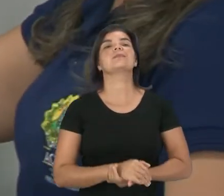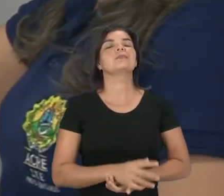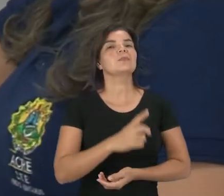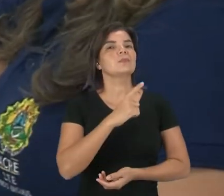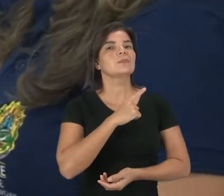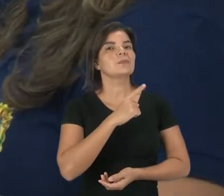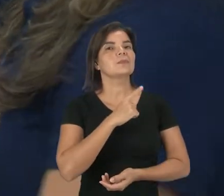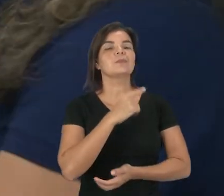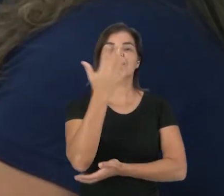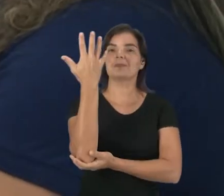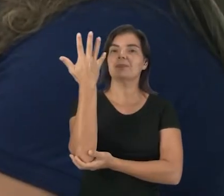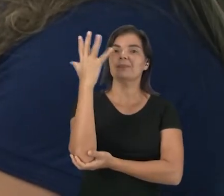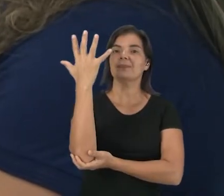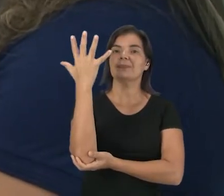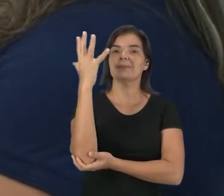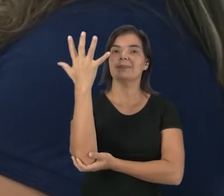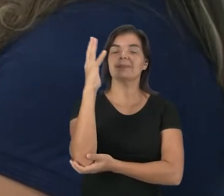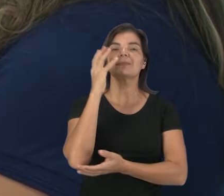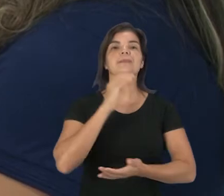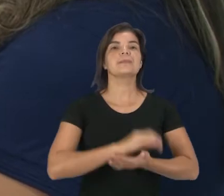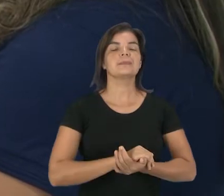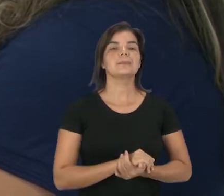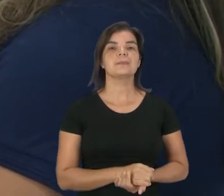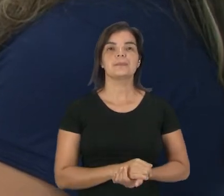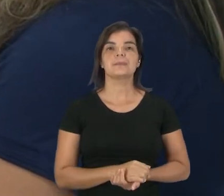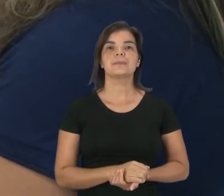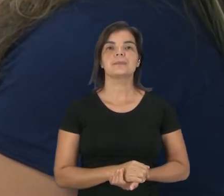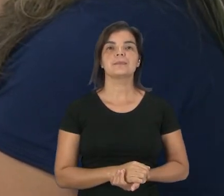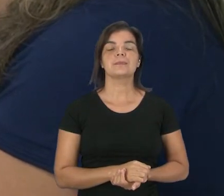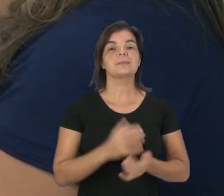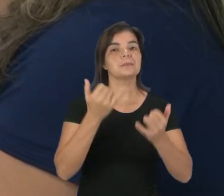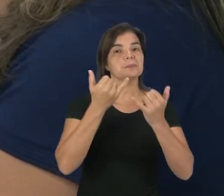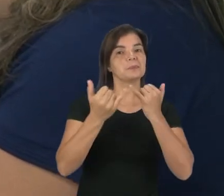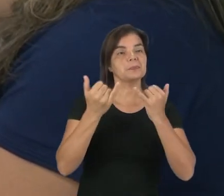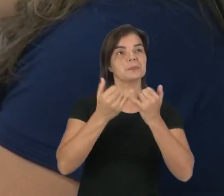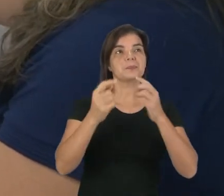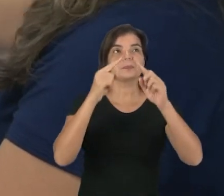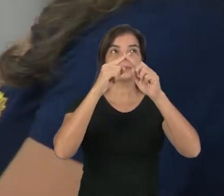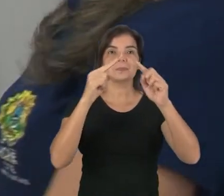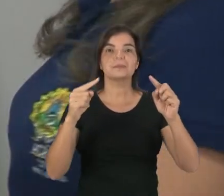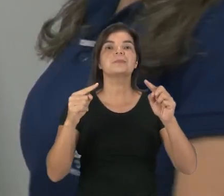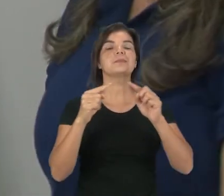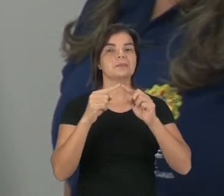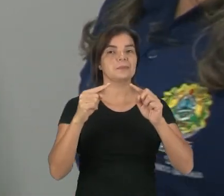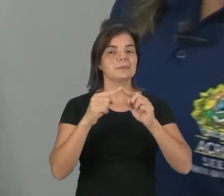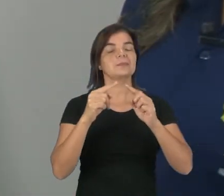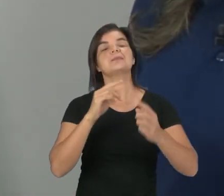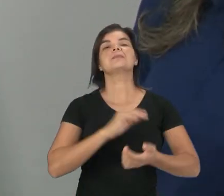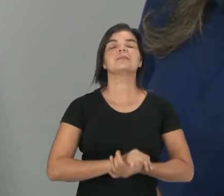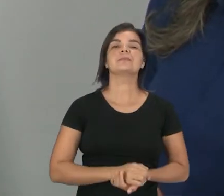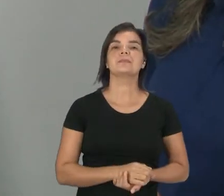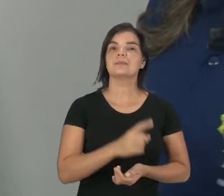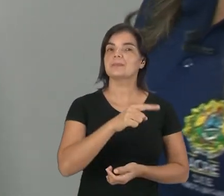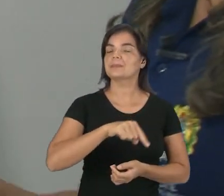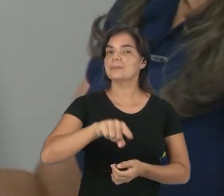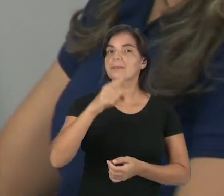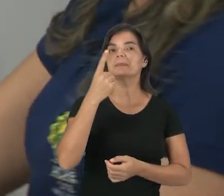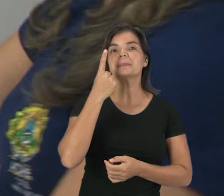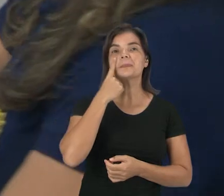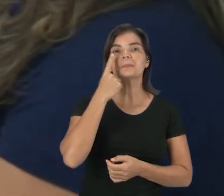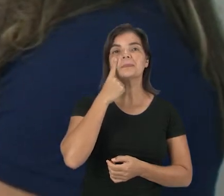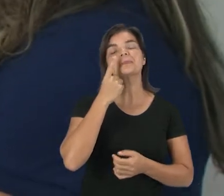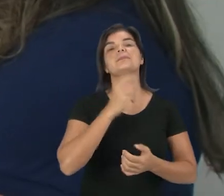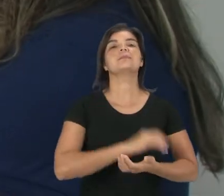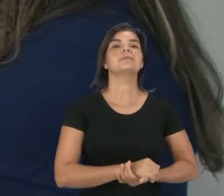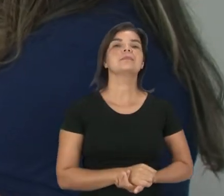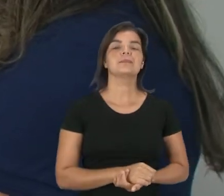temos aqui essa árvore, que se assemelha a uma pirâmide de base quadrada, se você observar